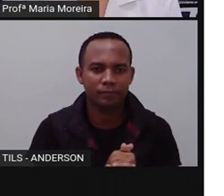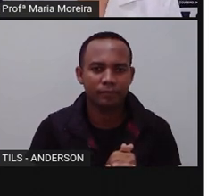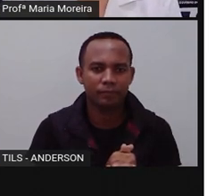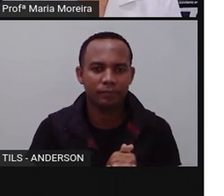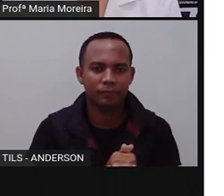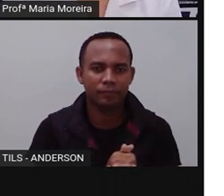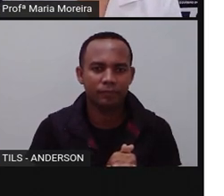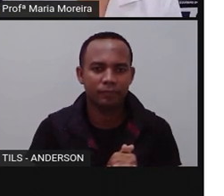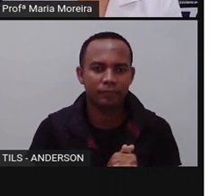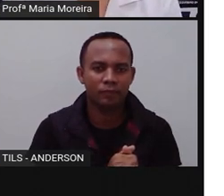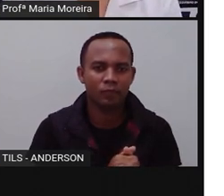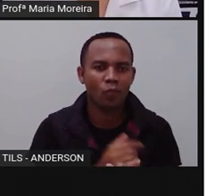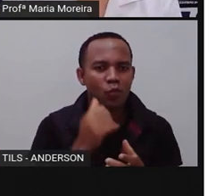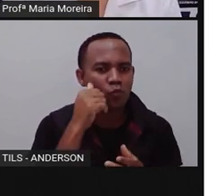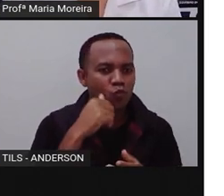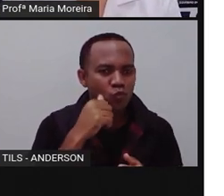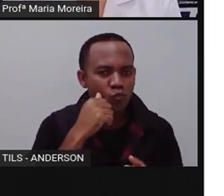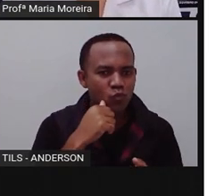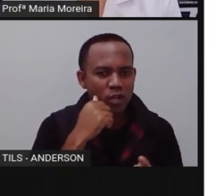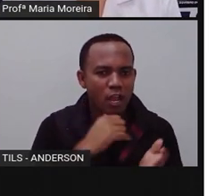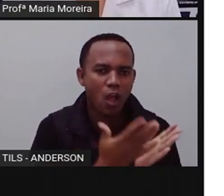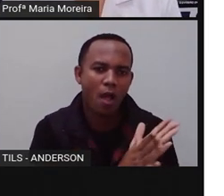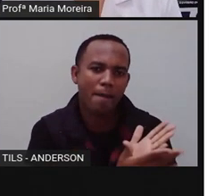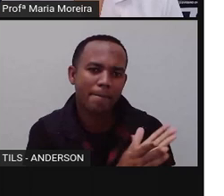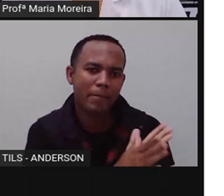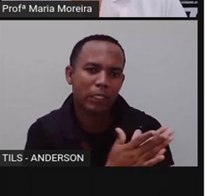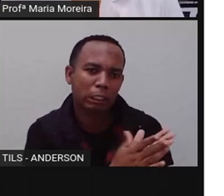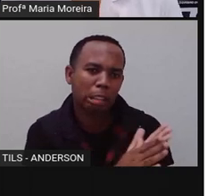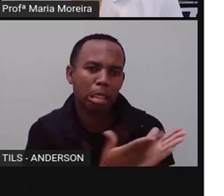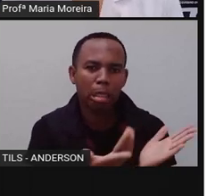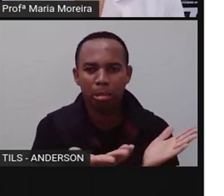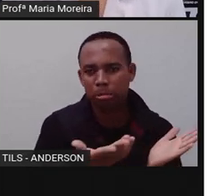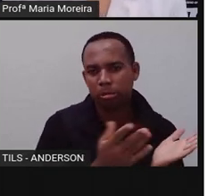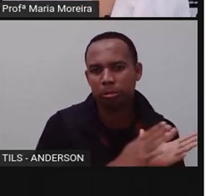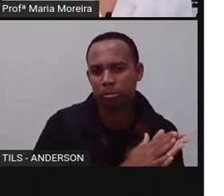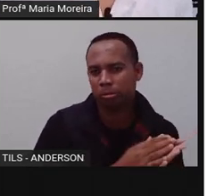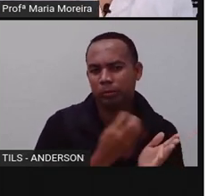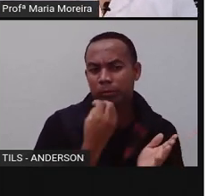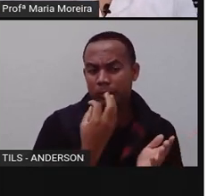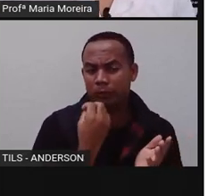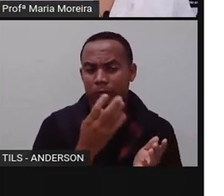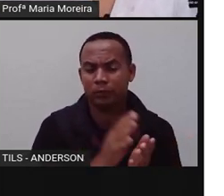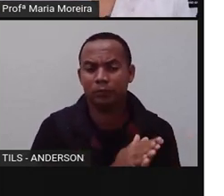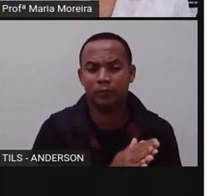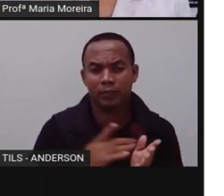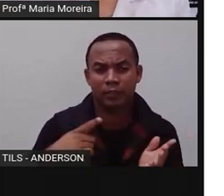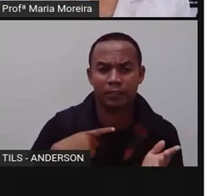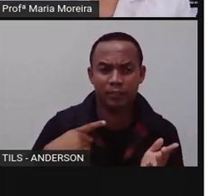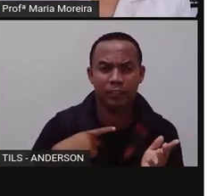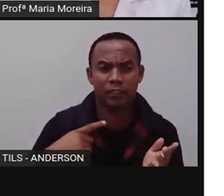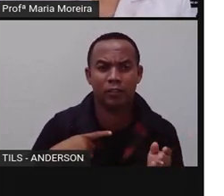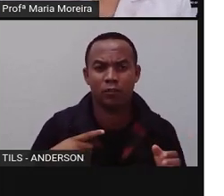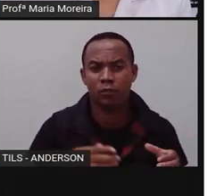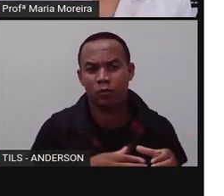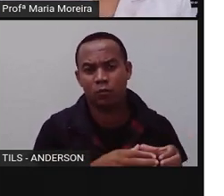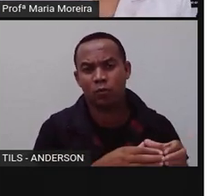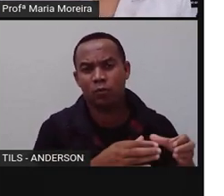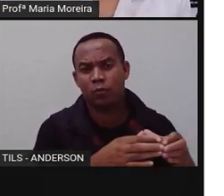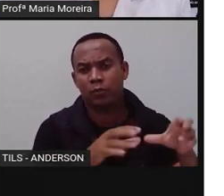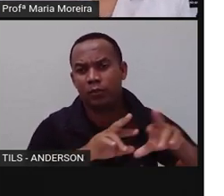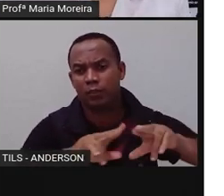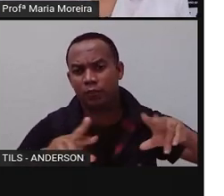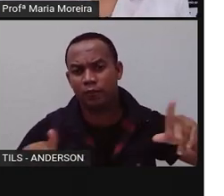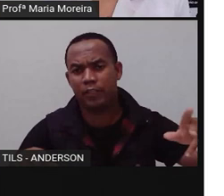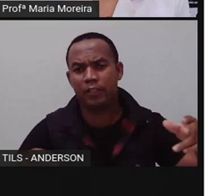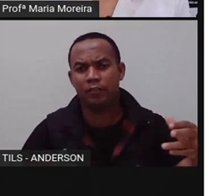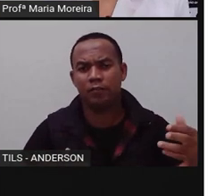Dona Chica aí do pandeiro para Buda. Bom. Temos outras expressões de música e dança, né,